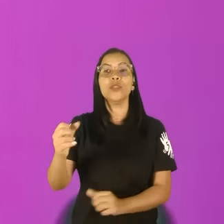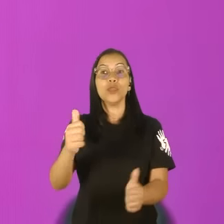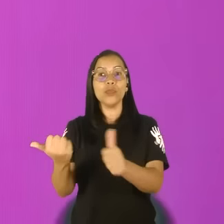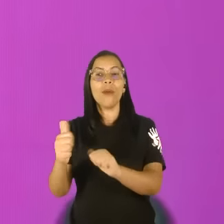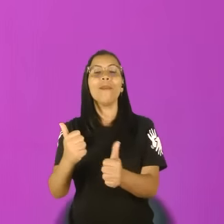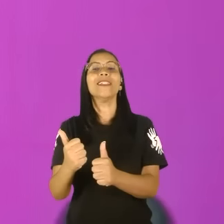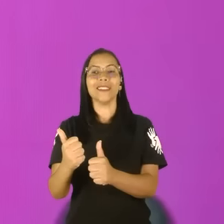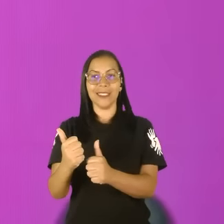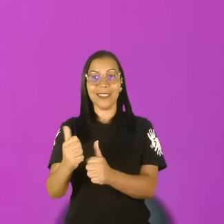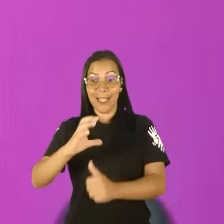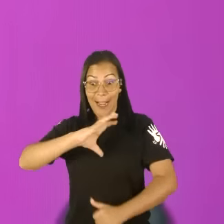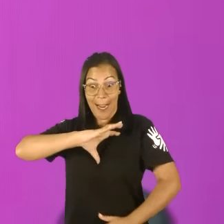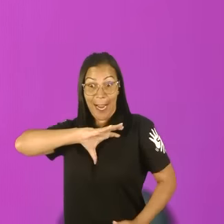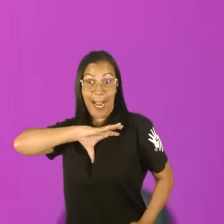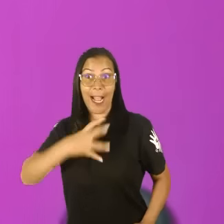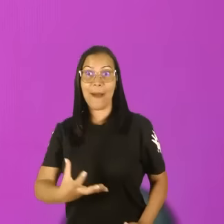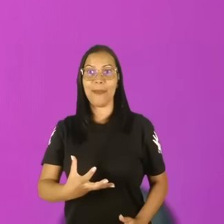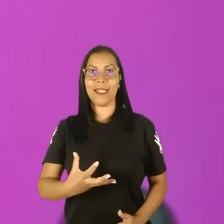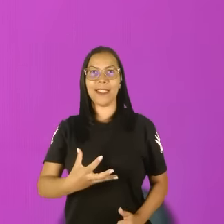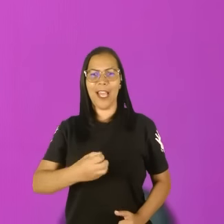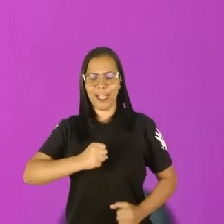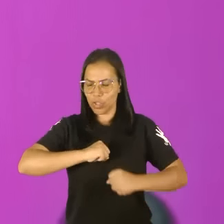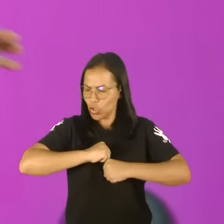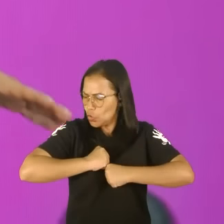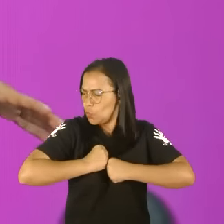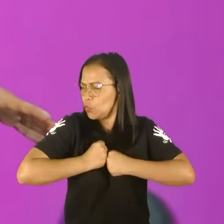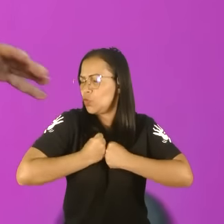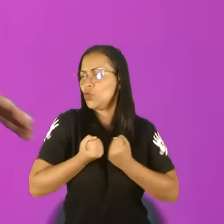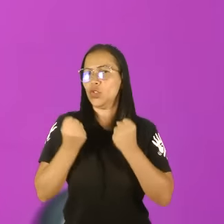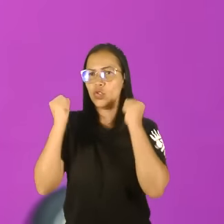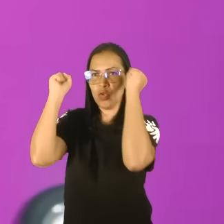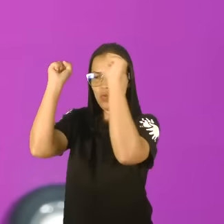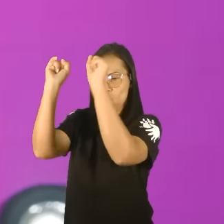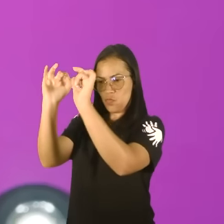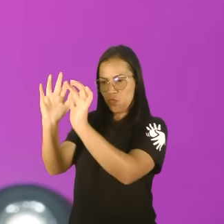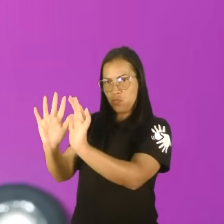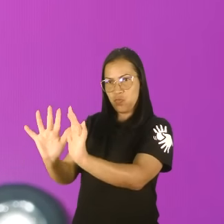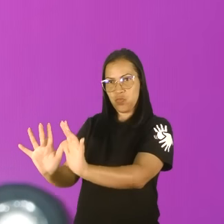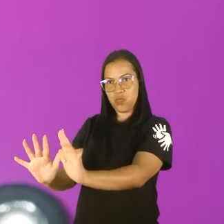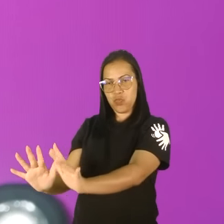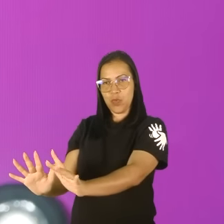sempre. Mas algumas vezes Deus precisa me esconder para me preparar.